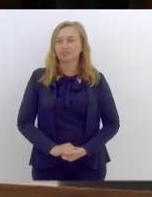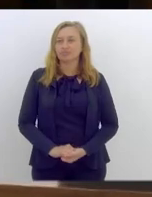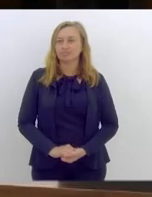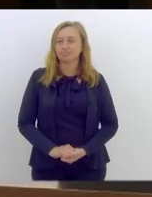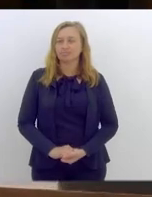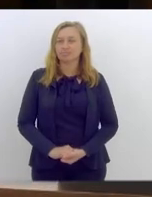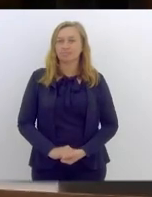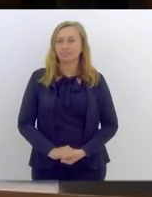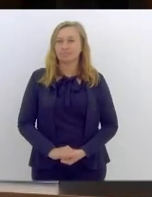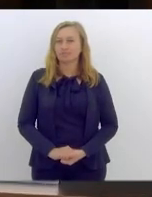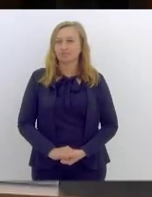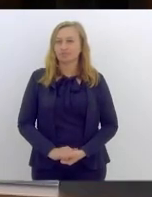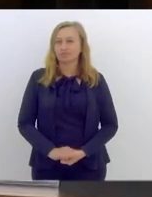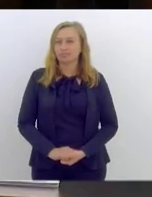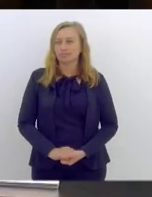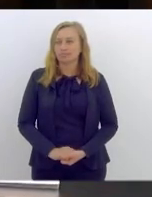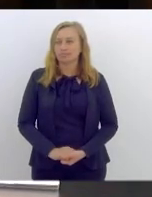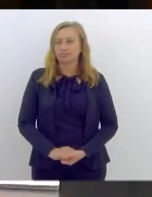olorinho che.